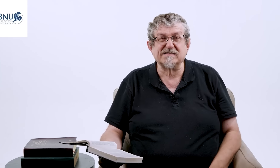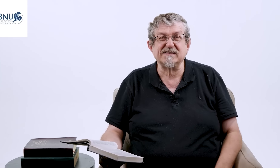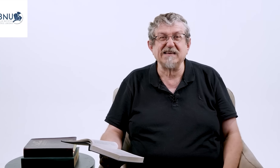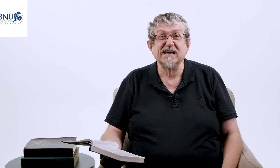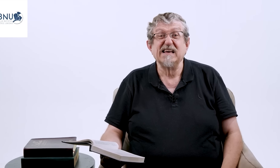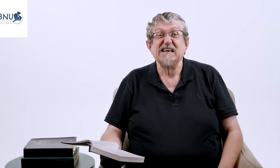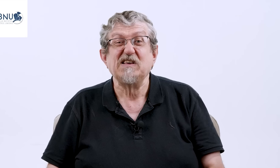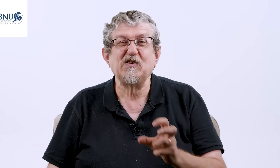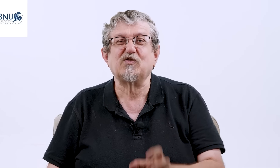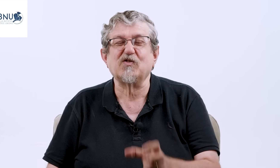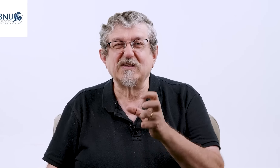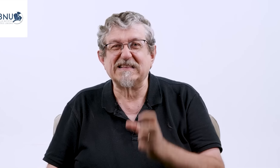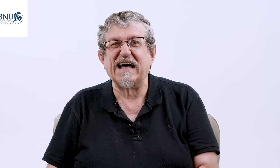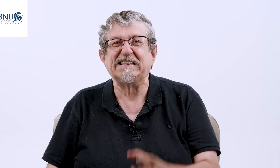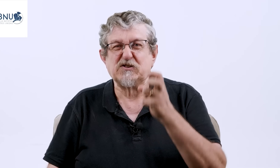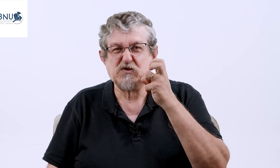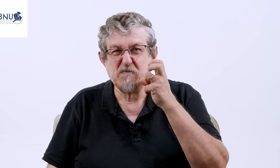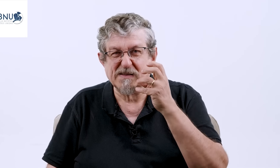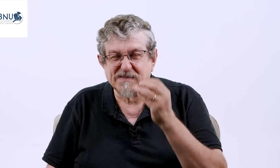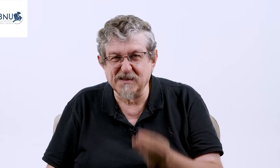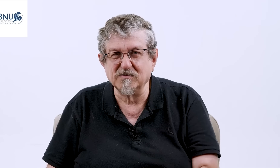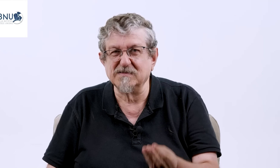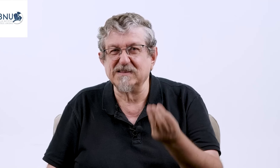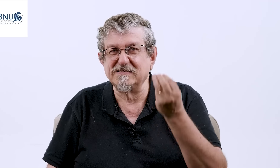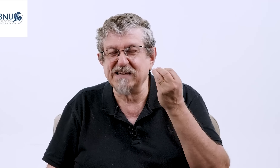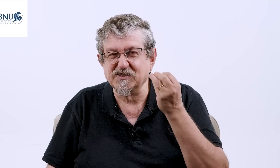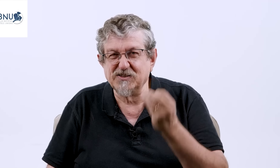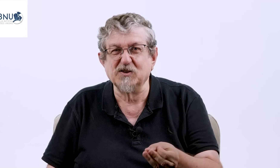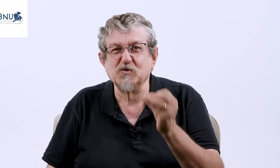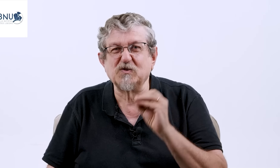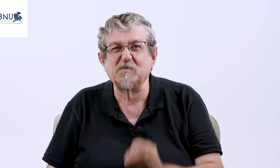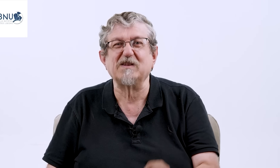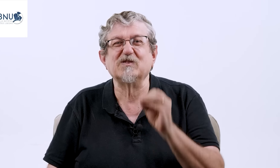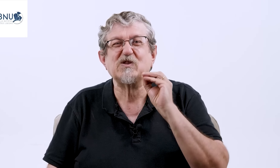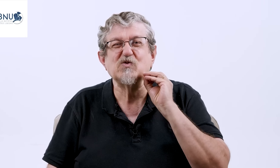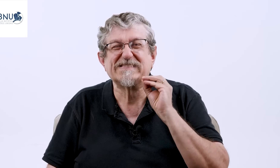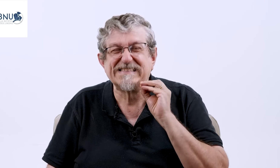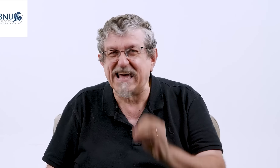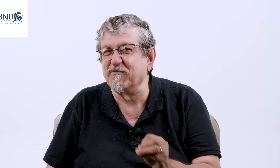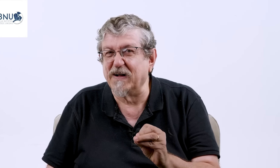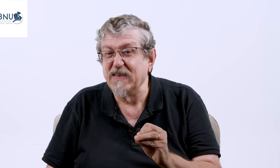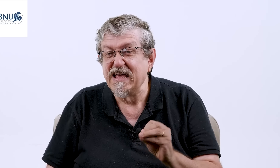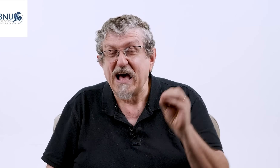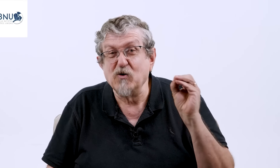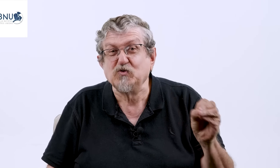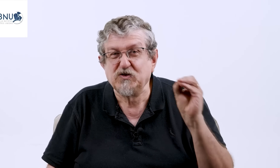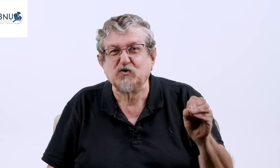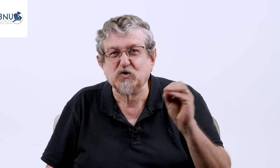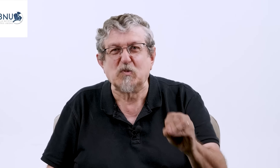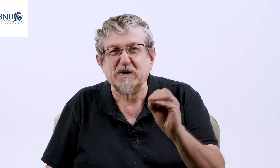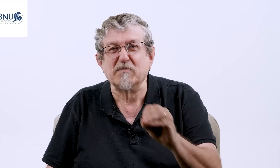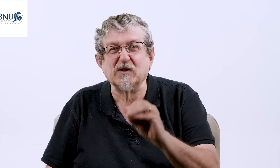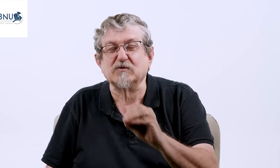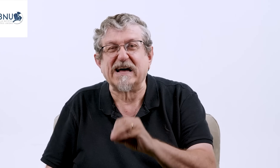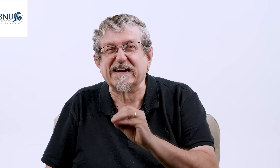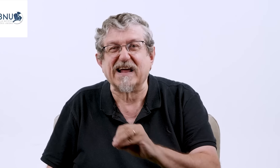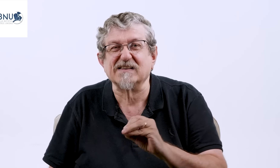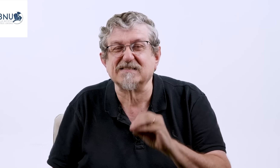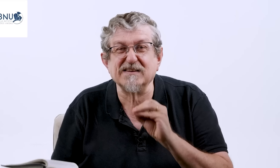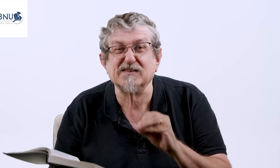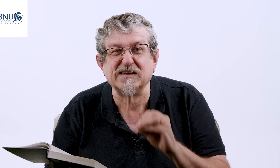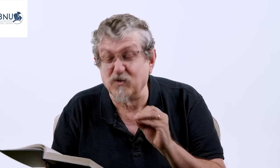não é assim. Isso se dá na dimensão desse agir do Espírito que nos leva a um desdobramento